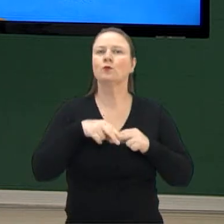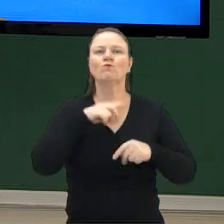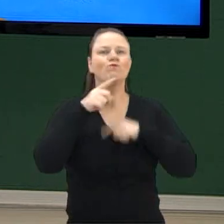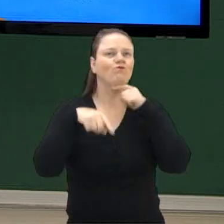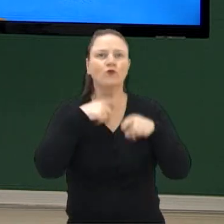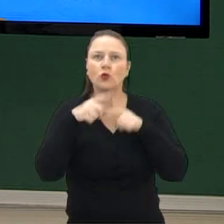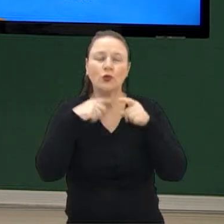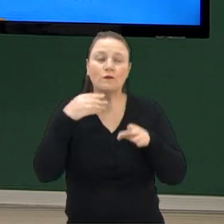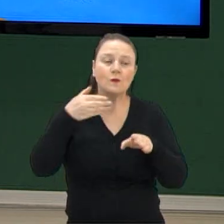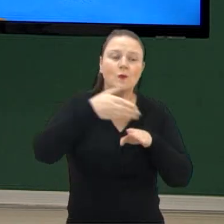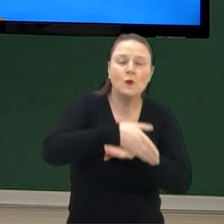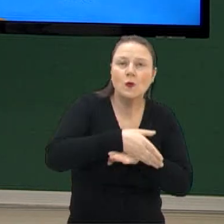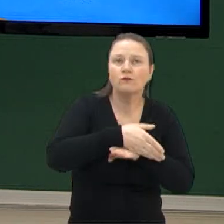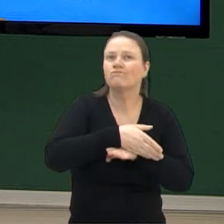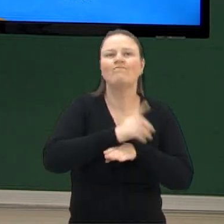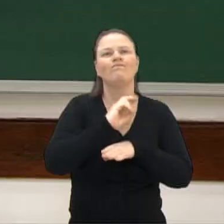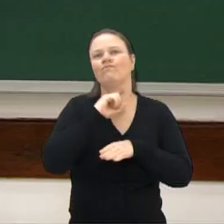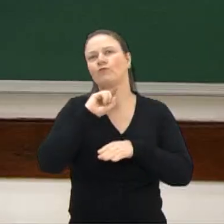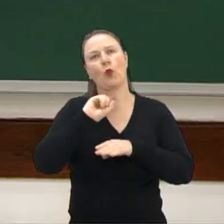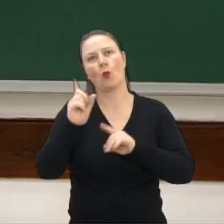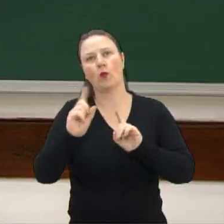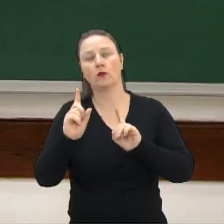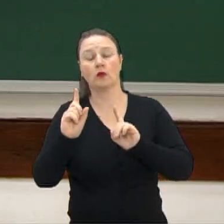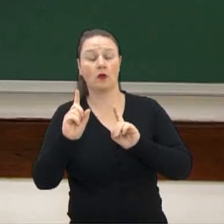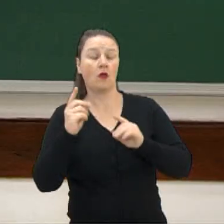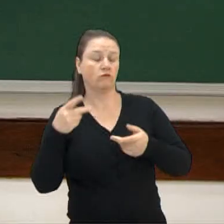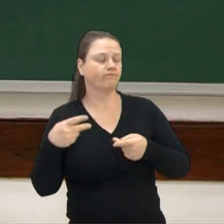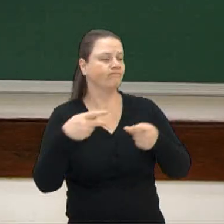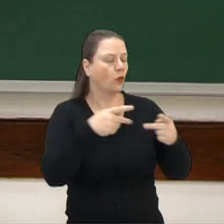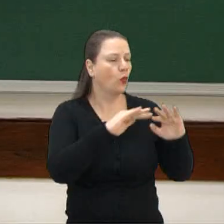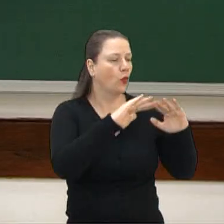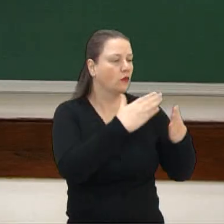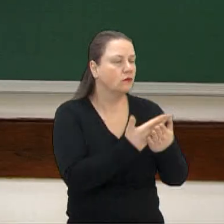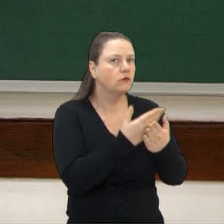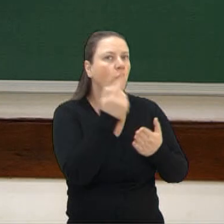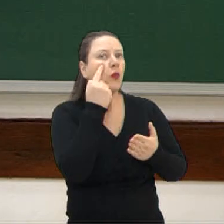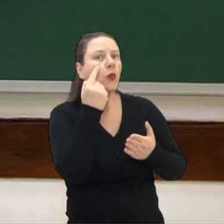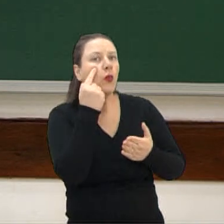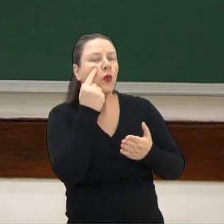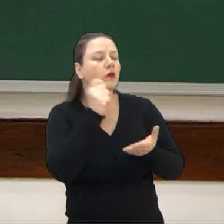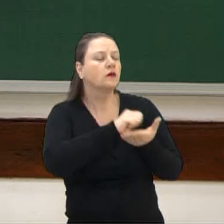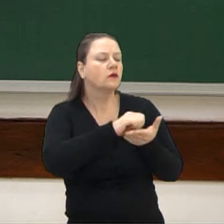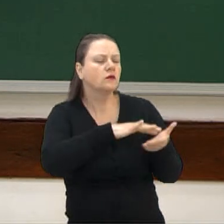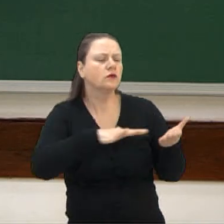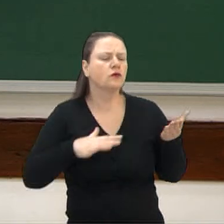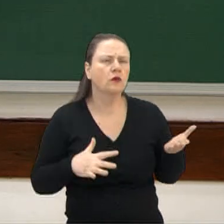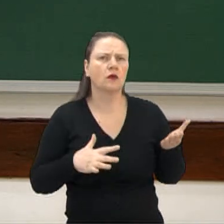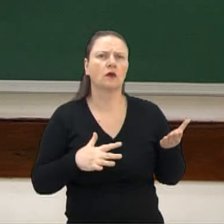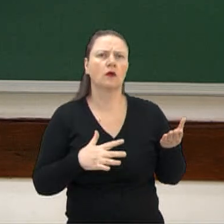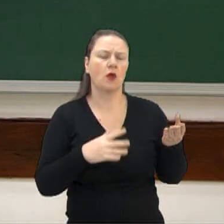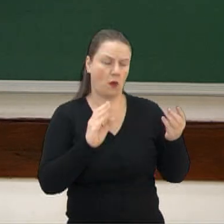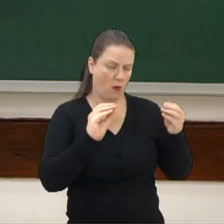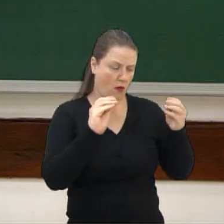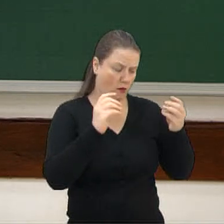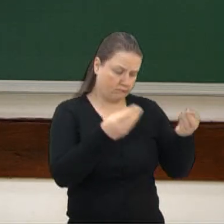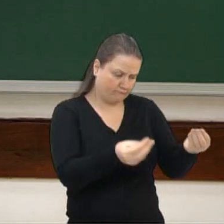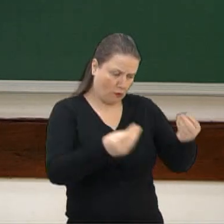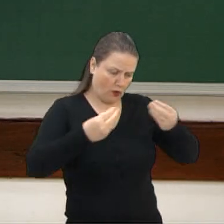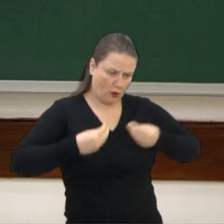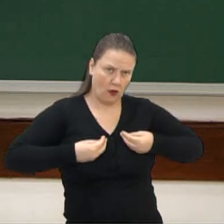tem acesso ao Class, vá até a sua escola, verifique quais são as atividades que vocês